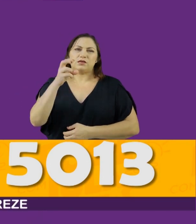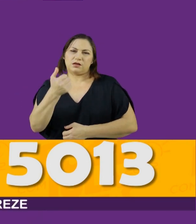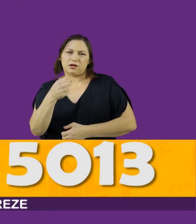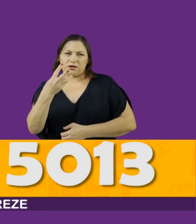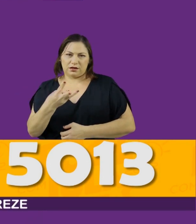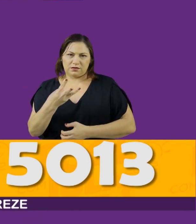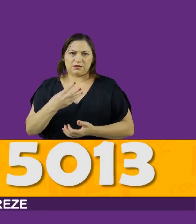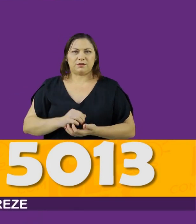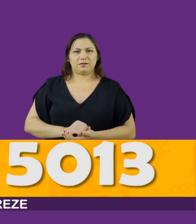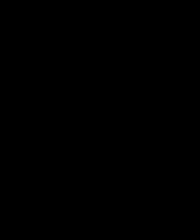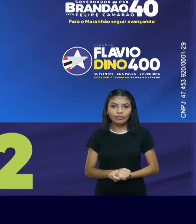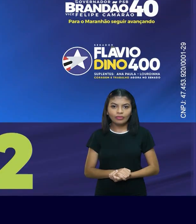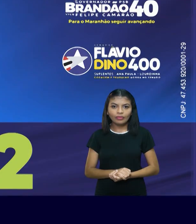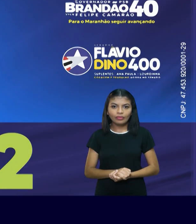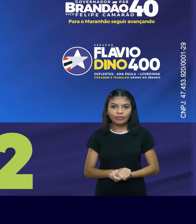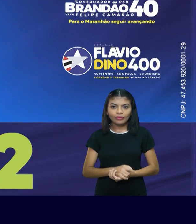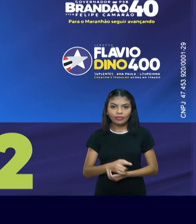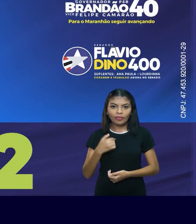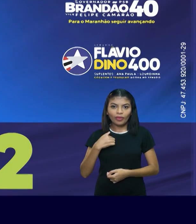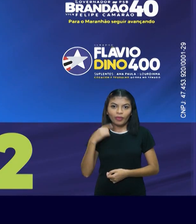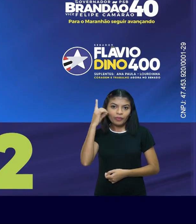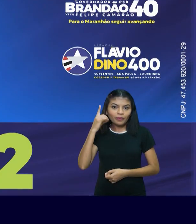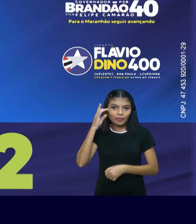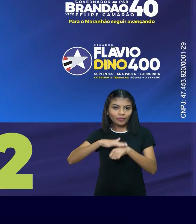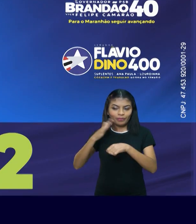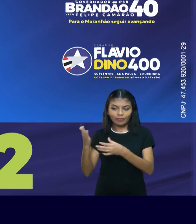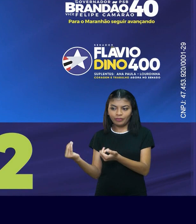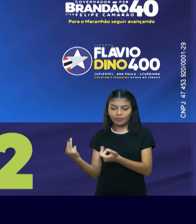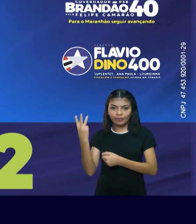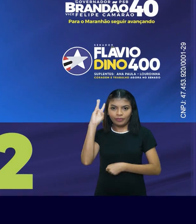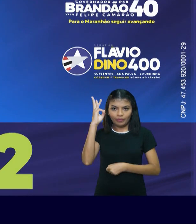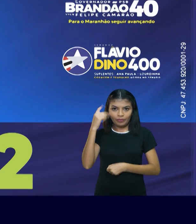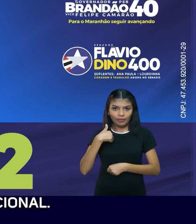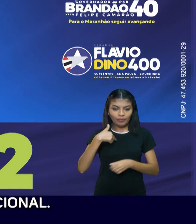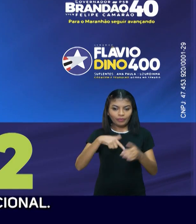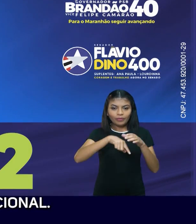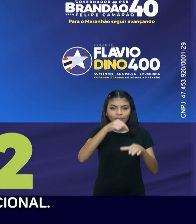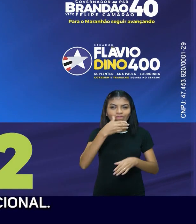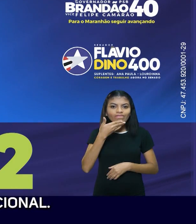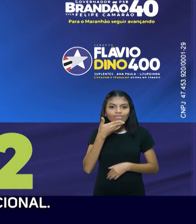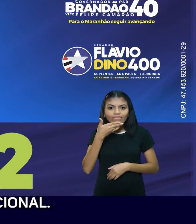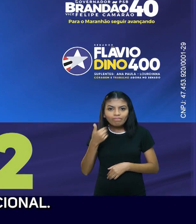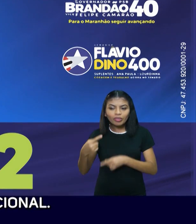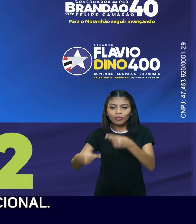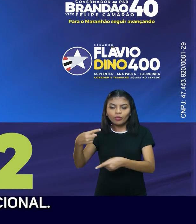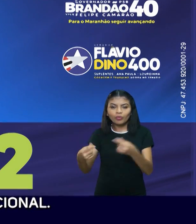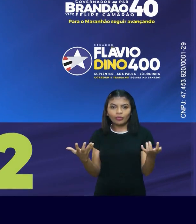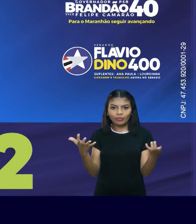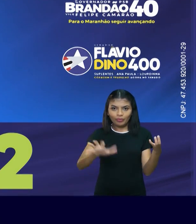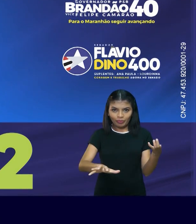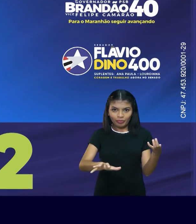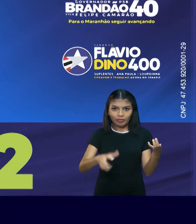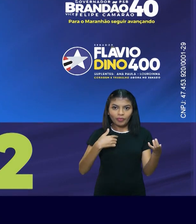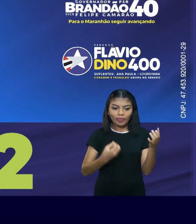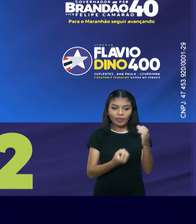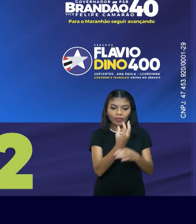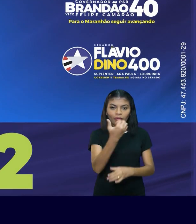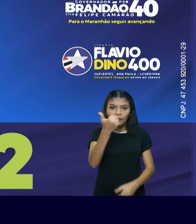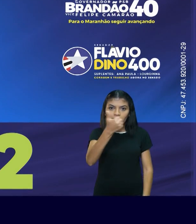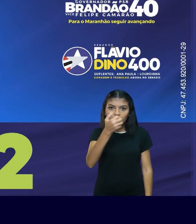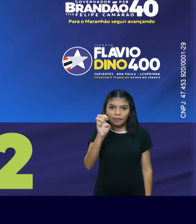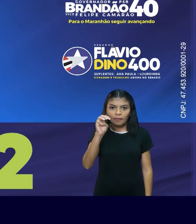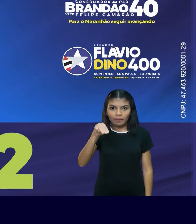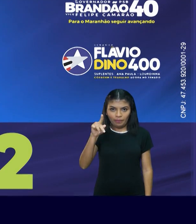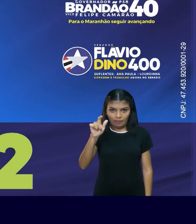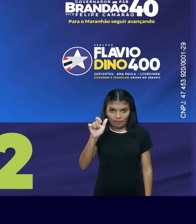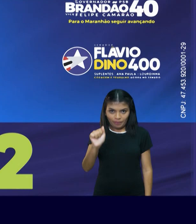Gonçalves, 5013. Como o deputado mais jovem do Maranhão, fui eleito como um dos melhores parlamentares do Congresso Nacional. Autor da primeira emenda à reforma